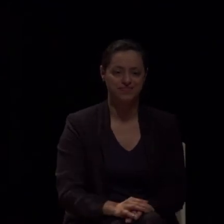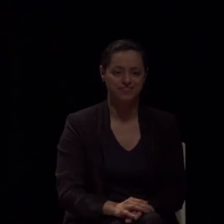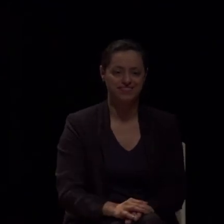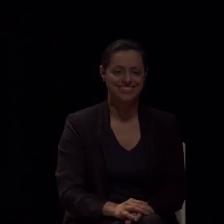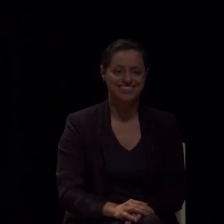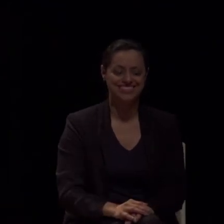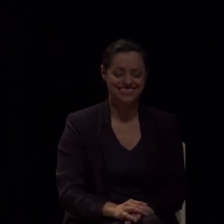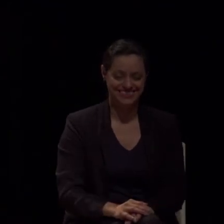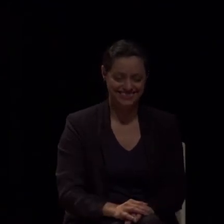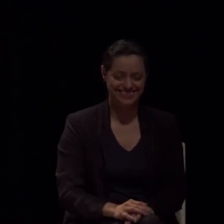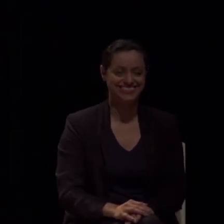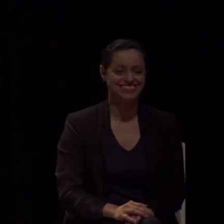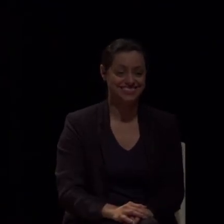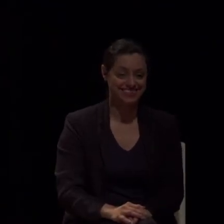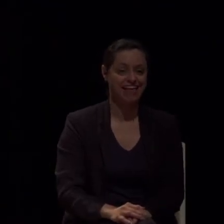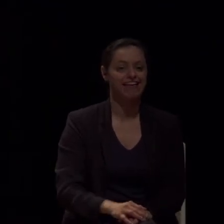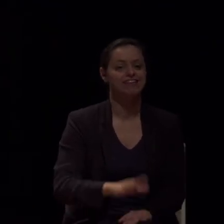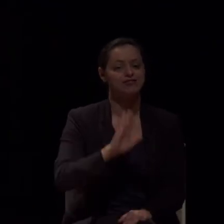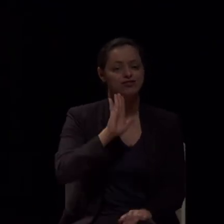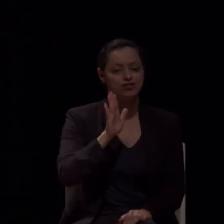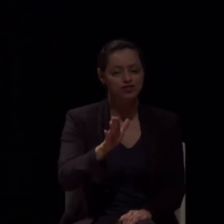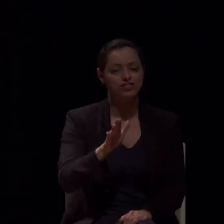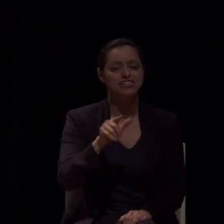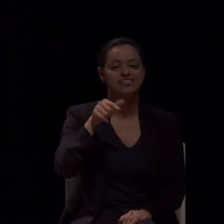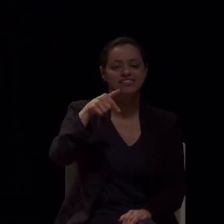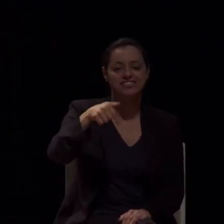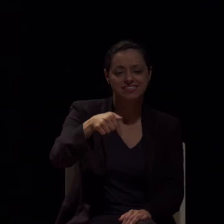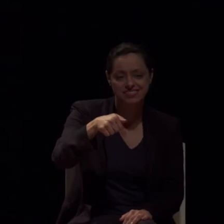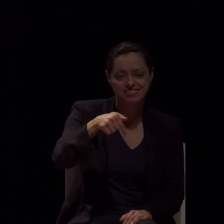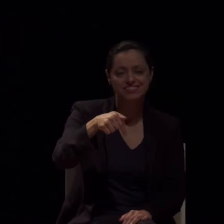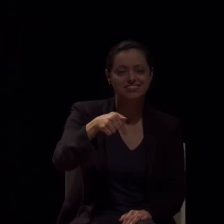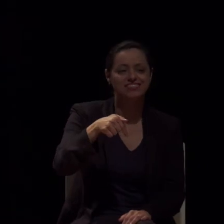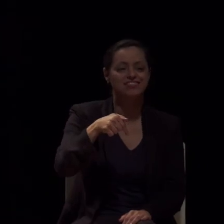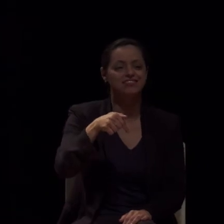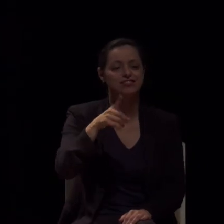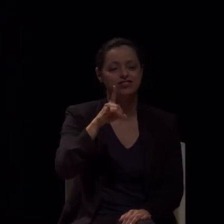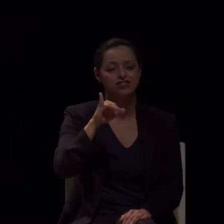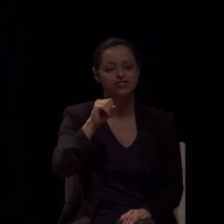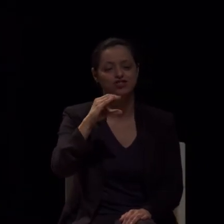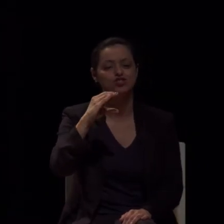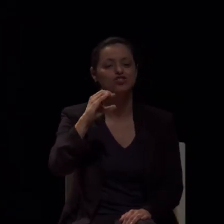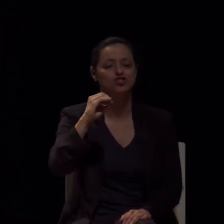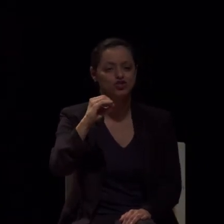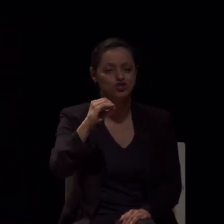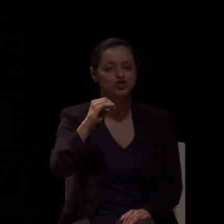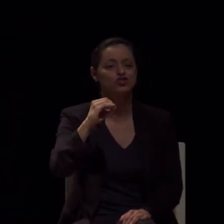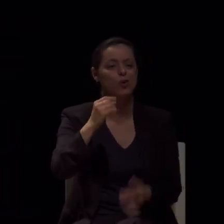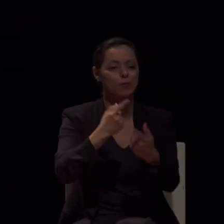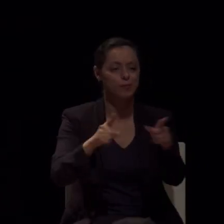tem sete discos gravados venha pra cá solana